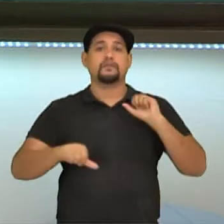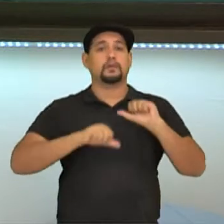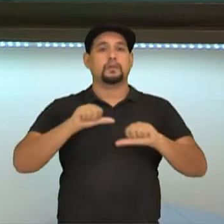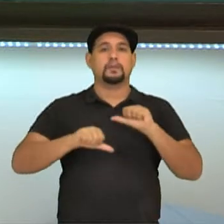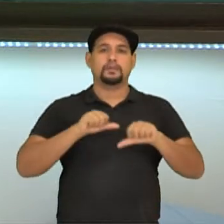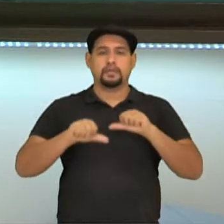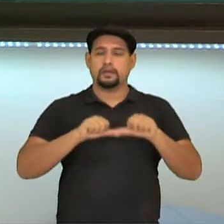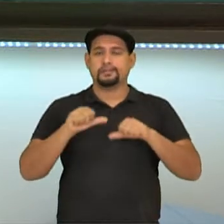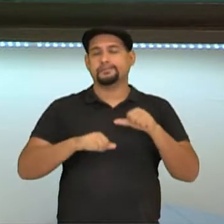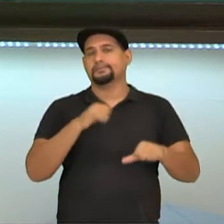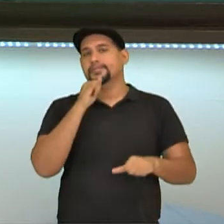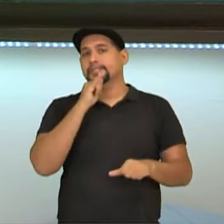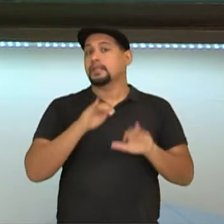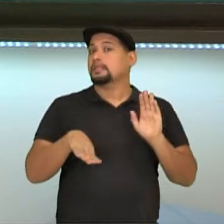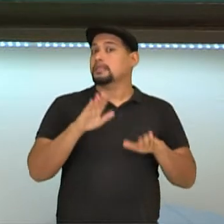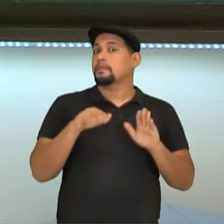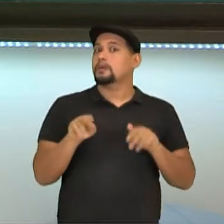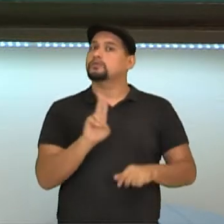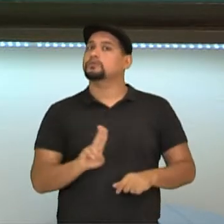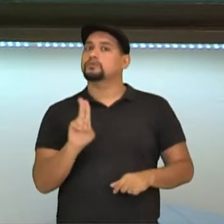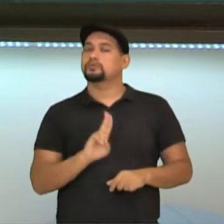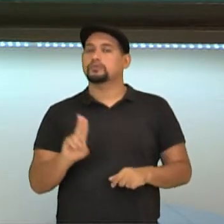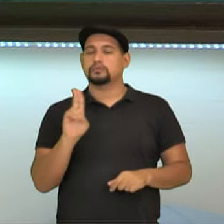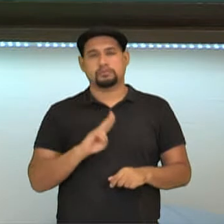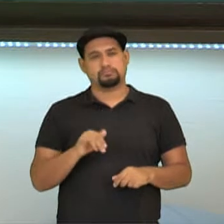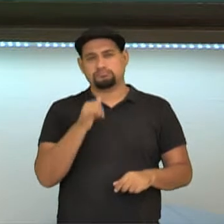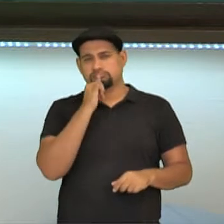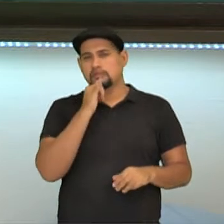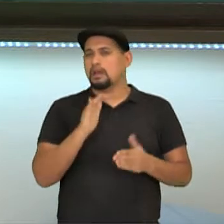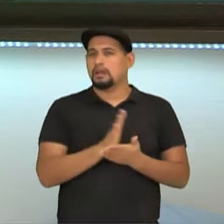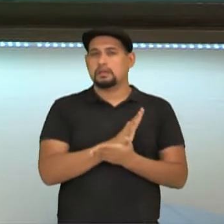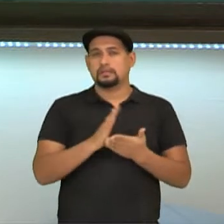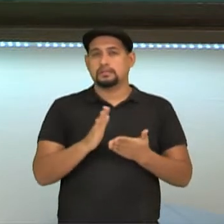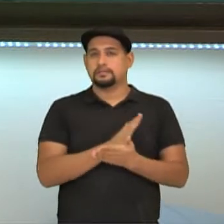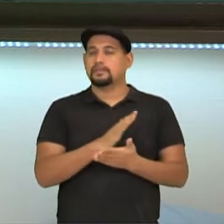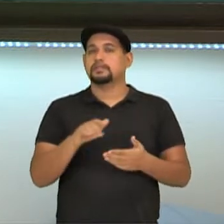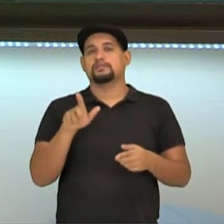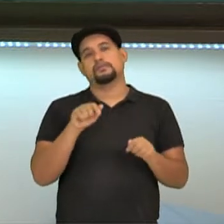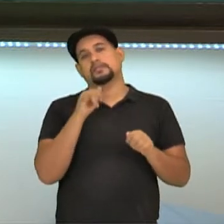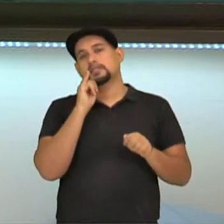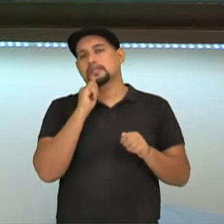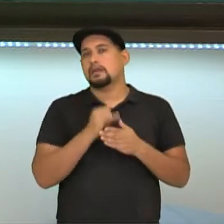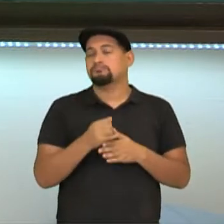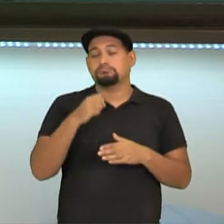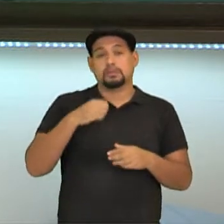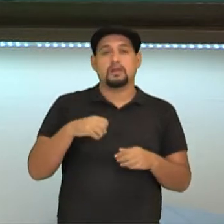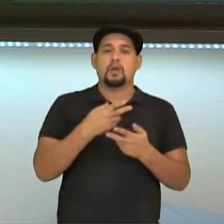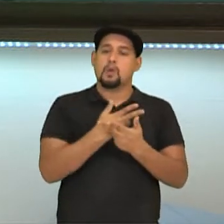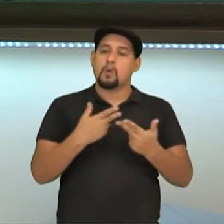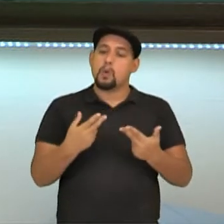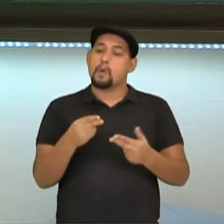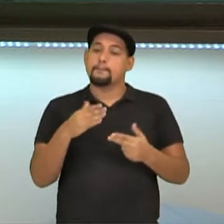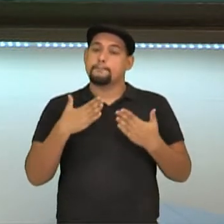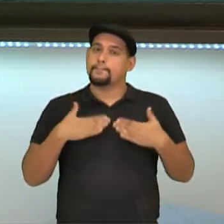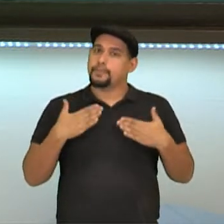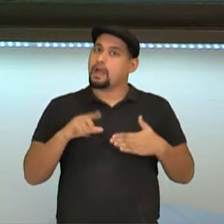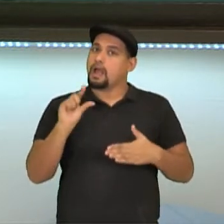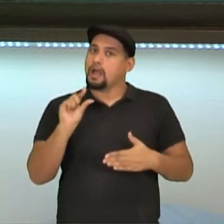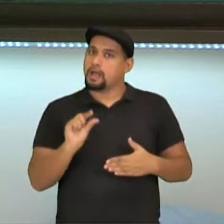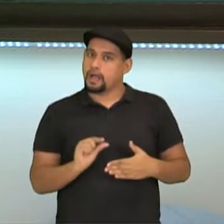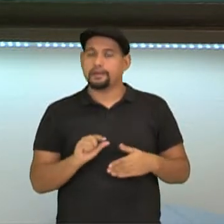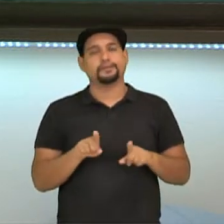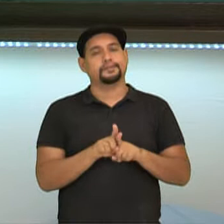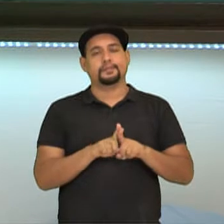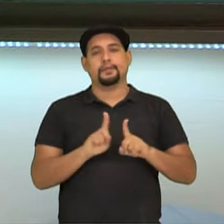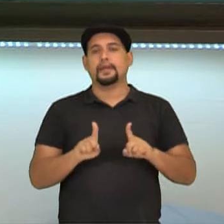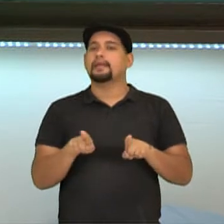de acordo com o consumo. Então, que às vezes você consegue colocar o pezinho no freio e diminuir essas receitas. E também,